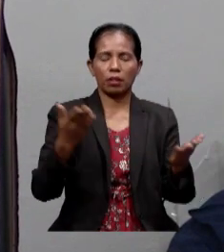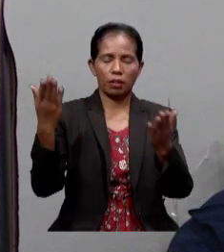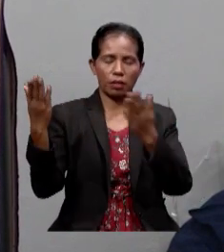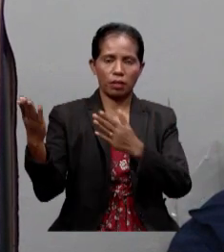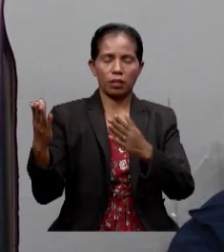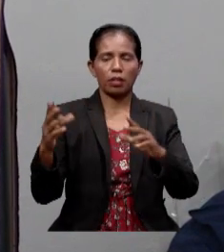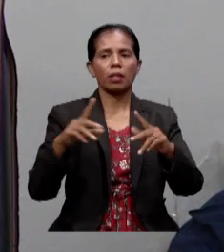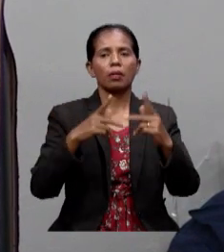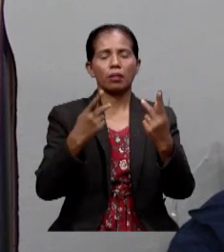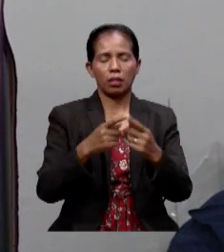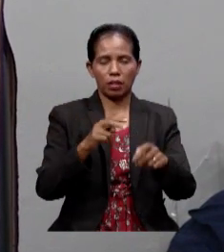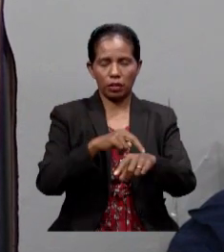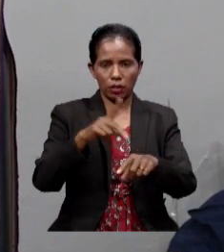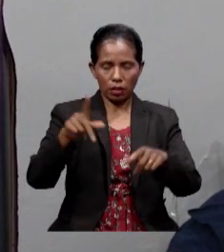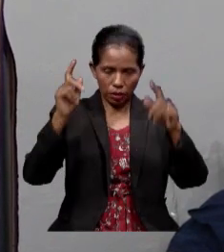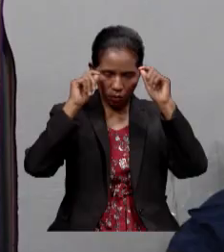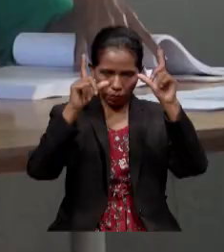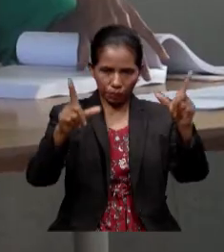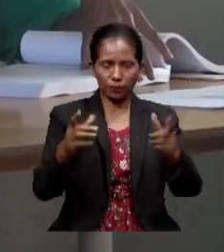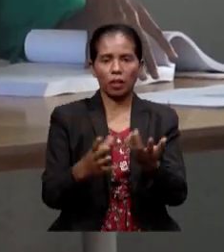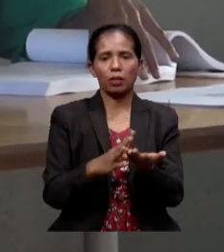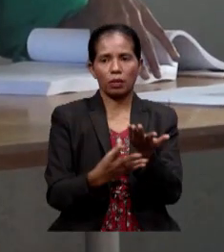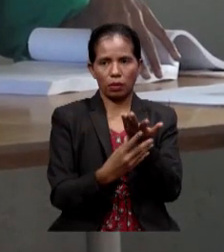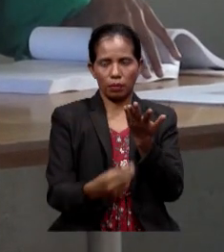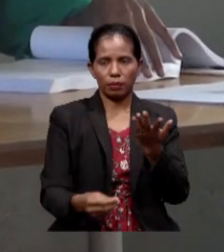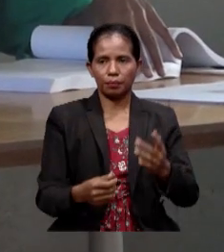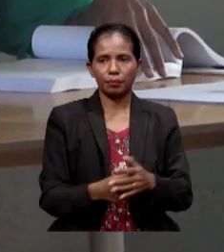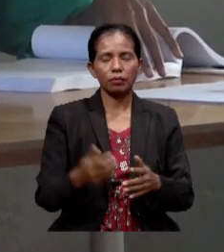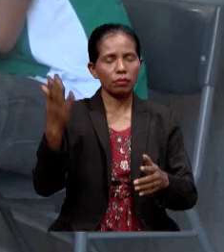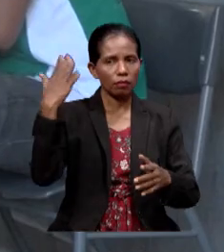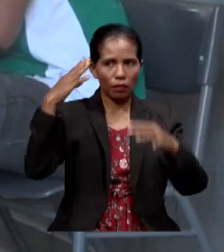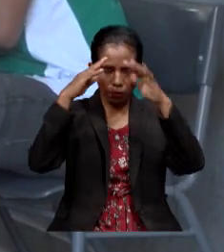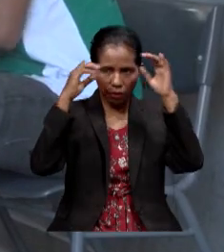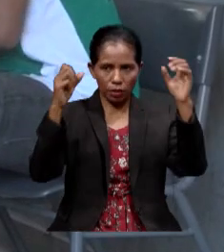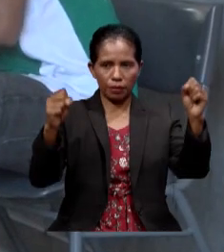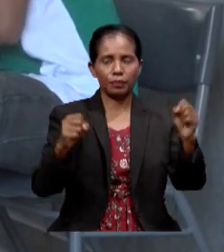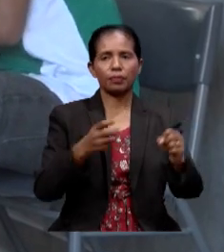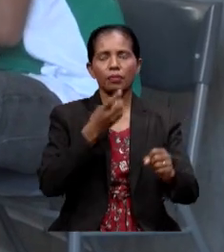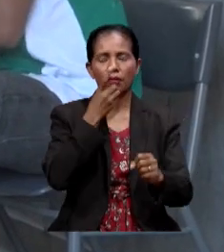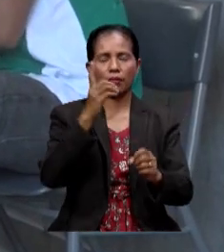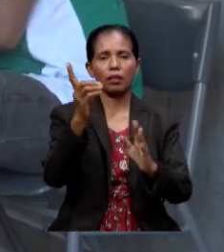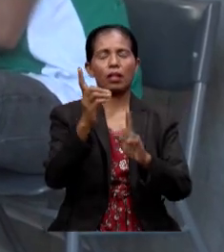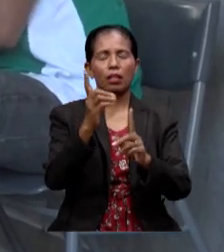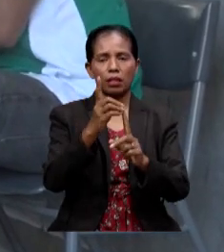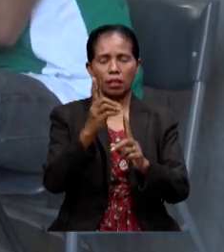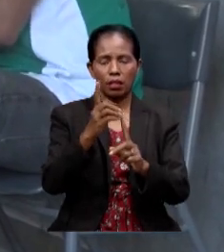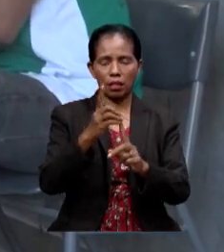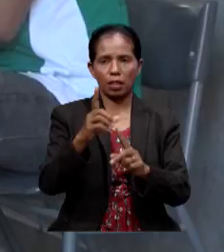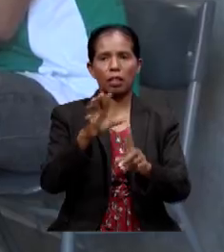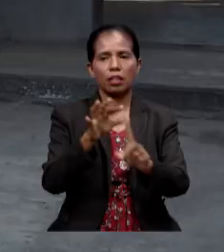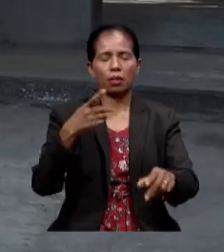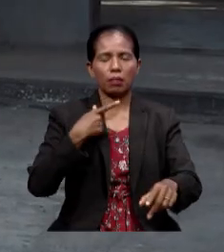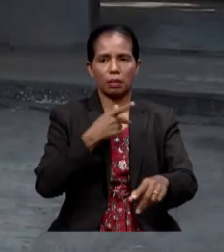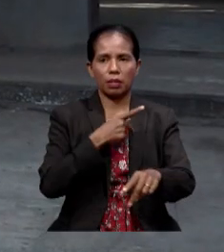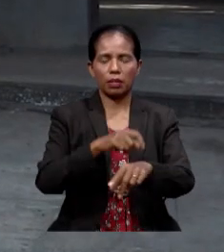nacional Timor Leste lor halonia a produção antes nem presidente da república decreta ona loron eleição parlamentar tinha rihun ruaro